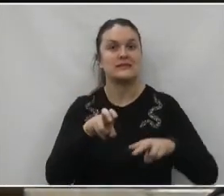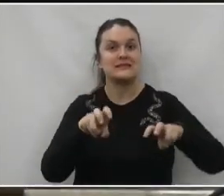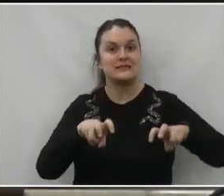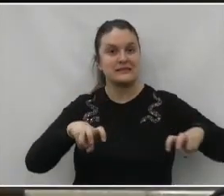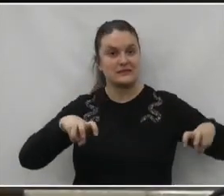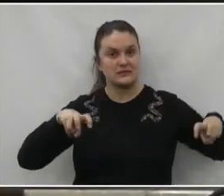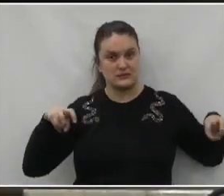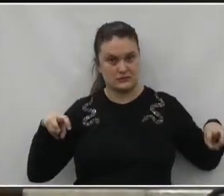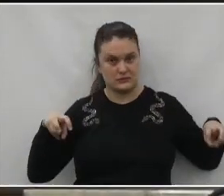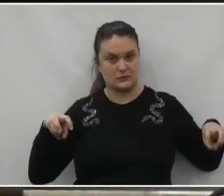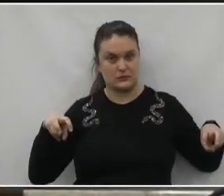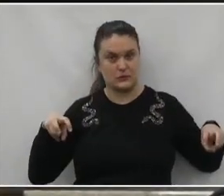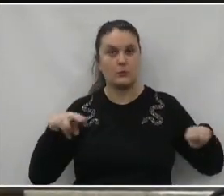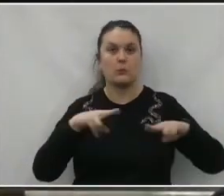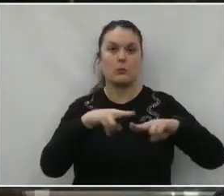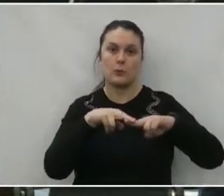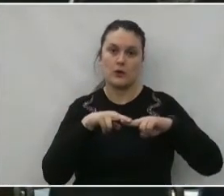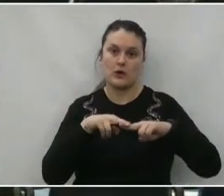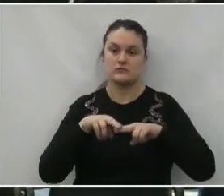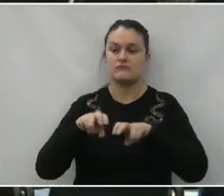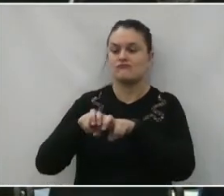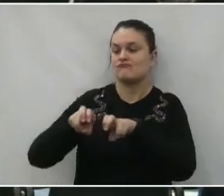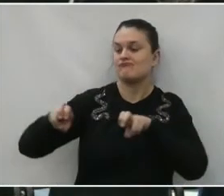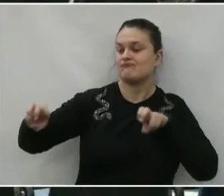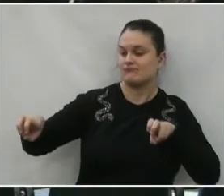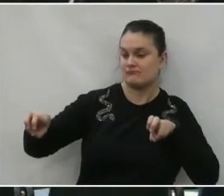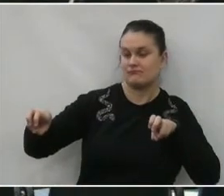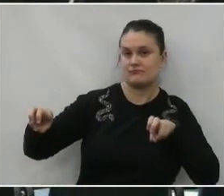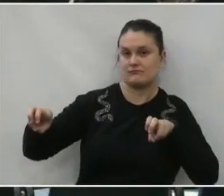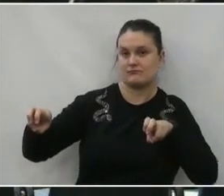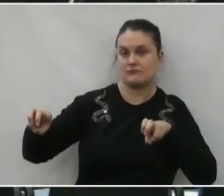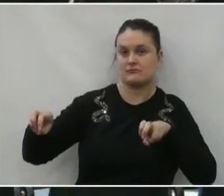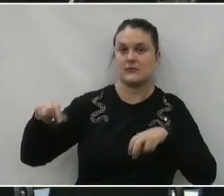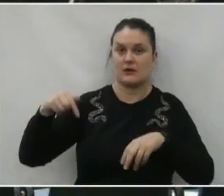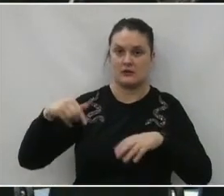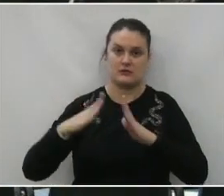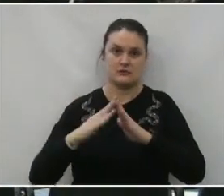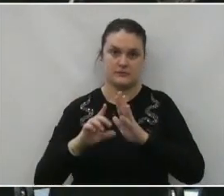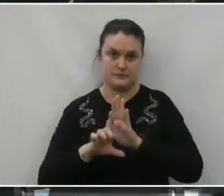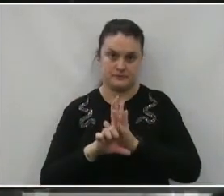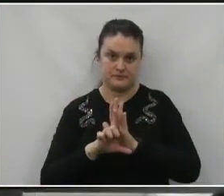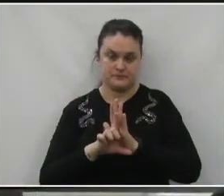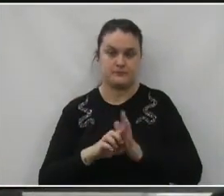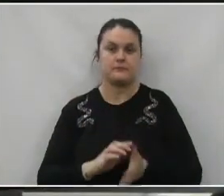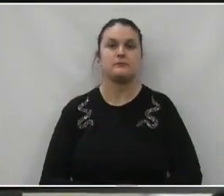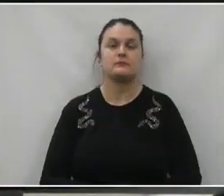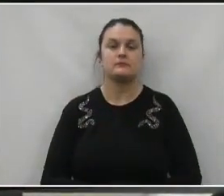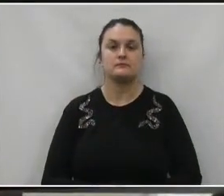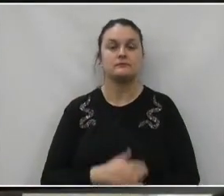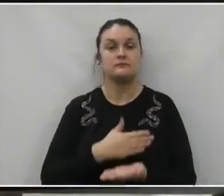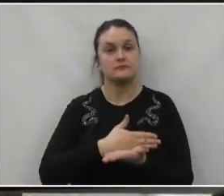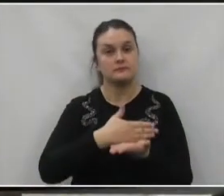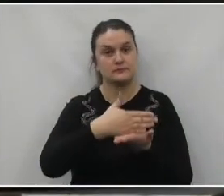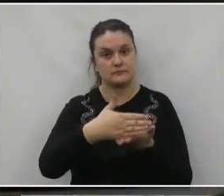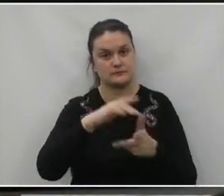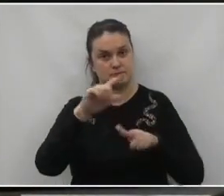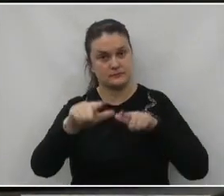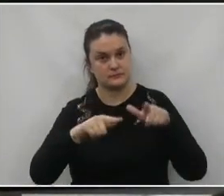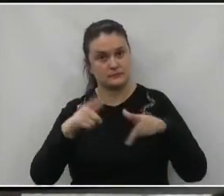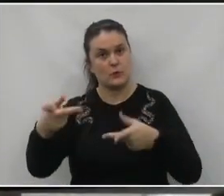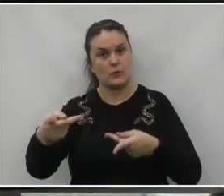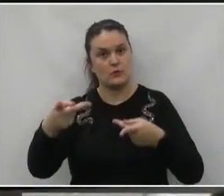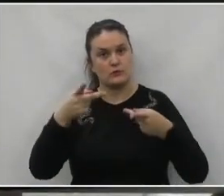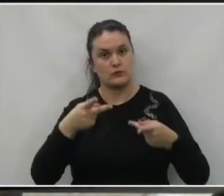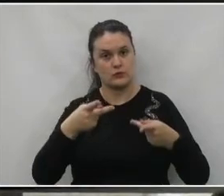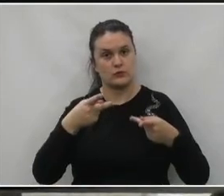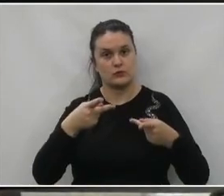no plenário por uma questão de distanciamento social nessa Casa de Leis. Iniciando os trabalhos, convido